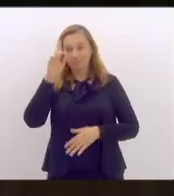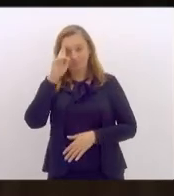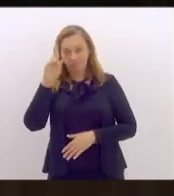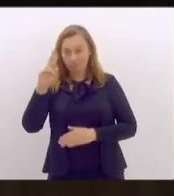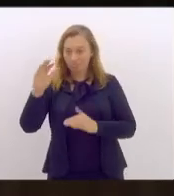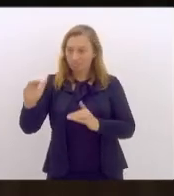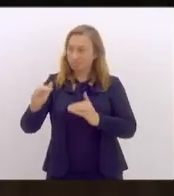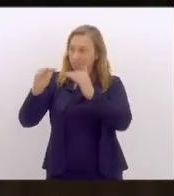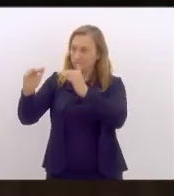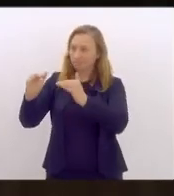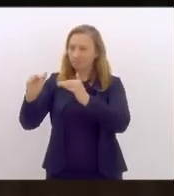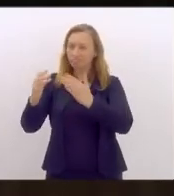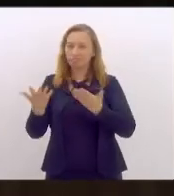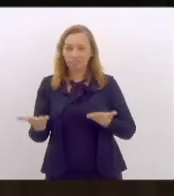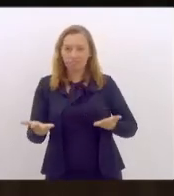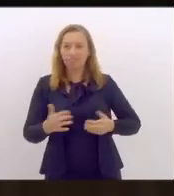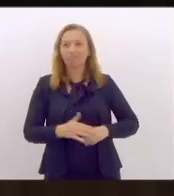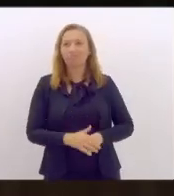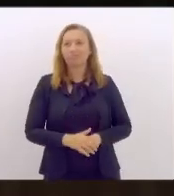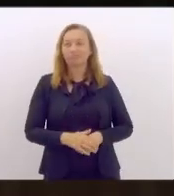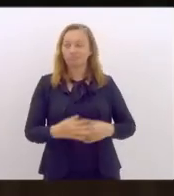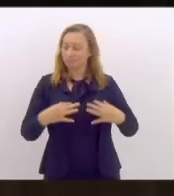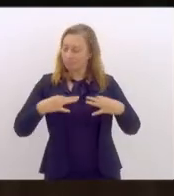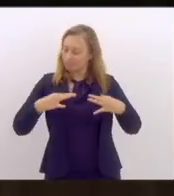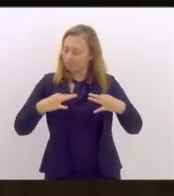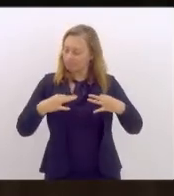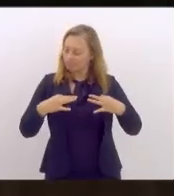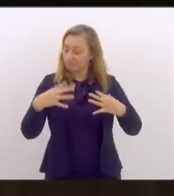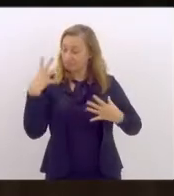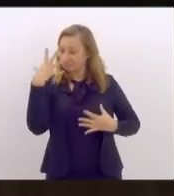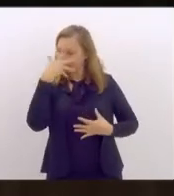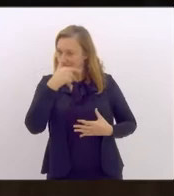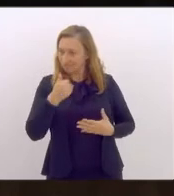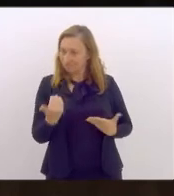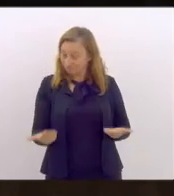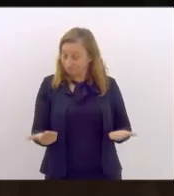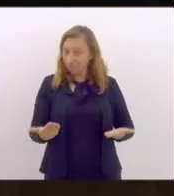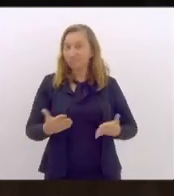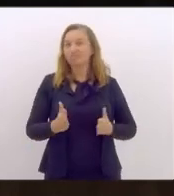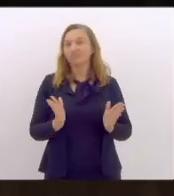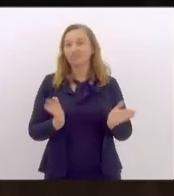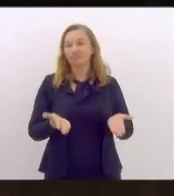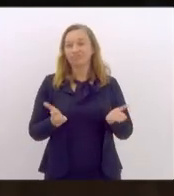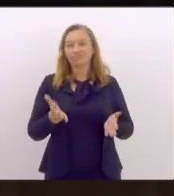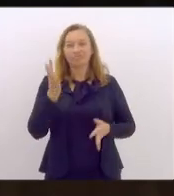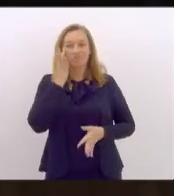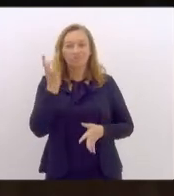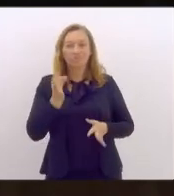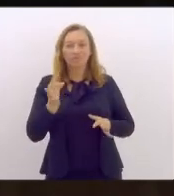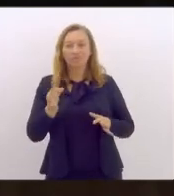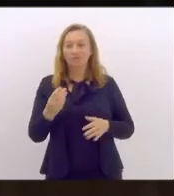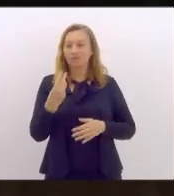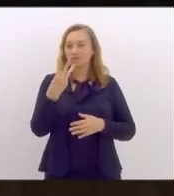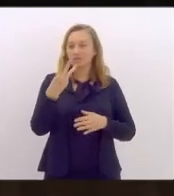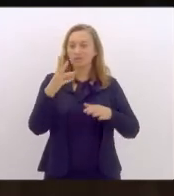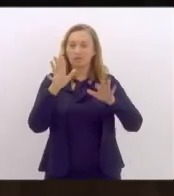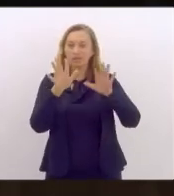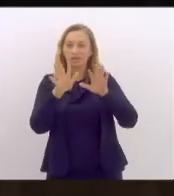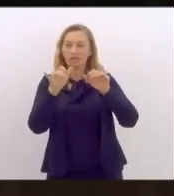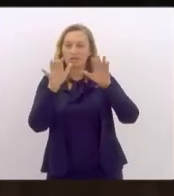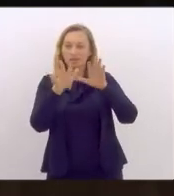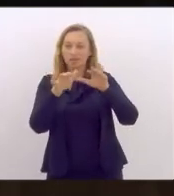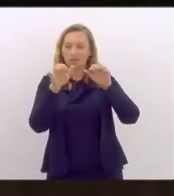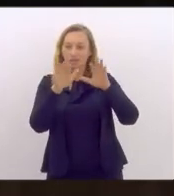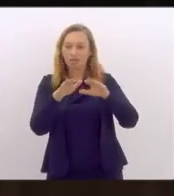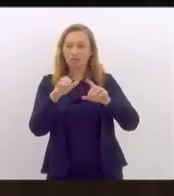por esse traje de hoje não sei se é uma alusão Aos três arcanjos cuja data é celebrada hoje